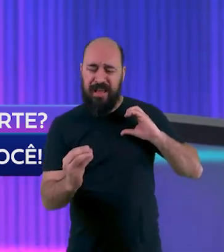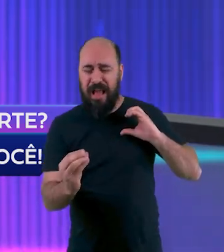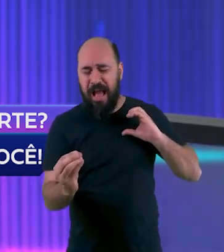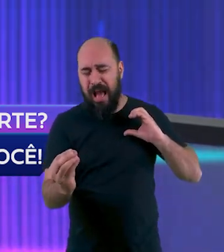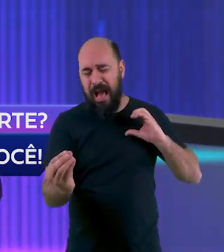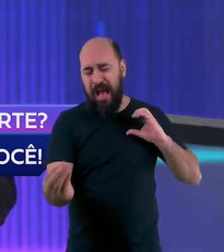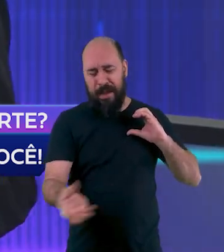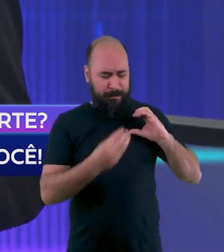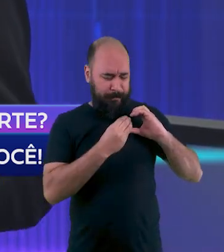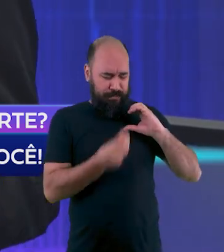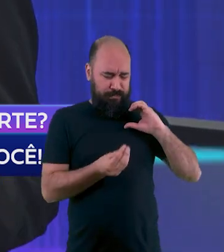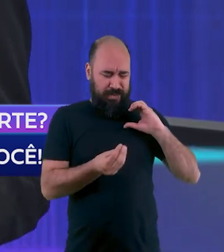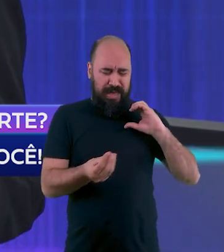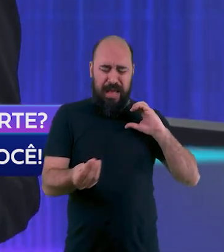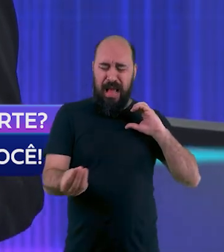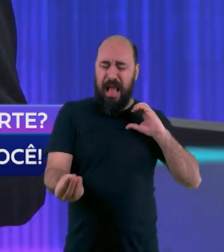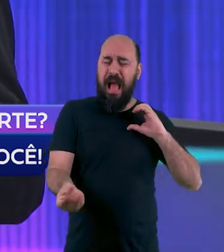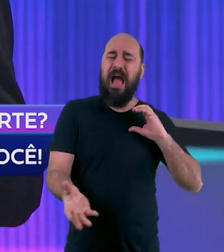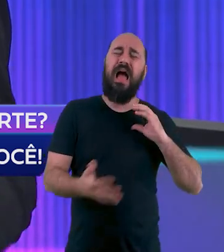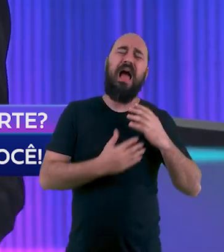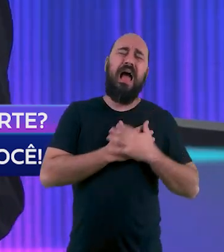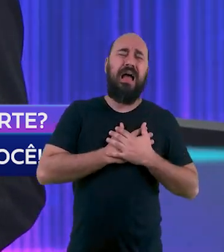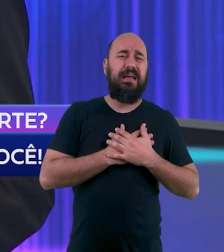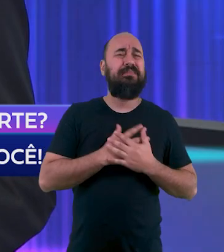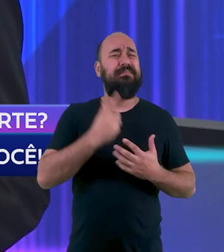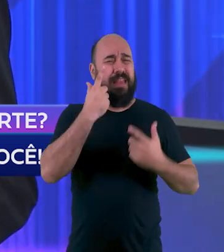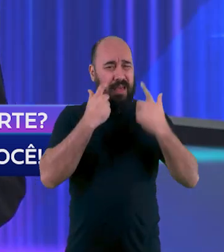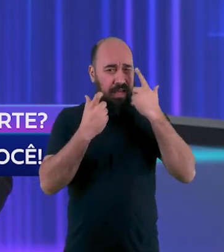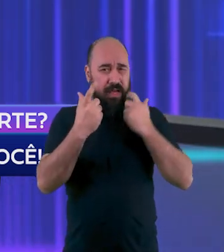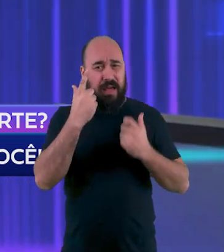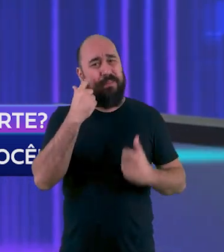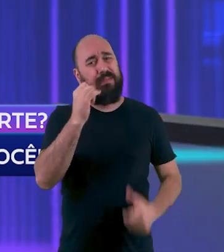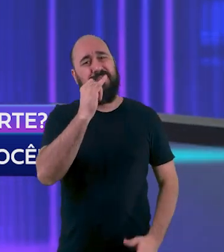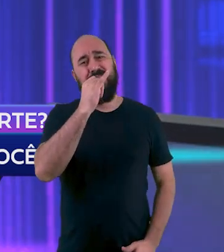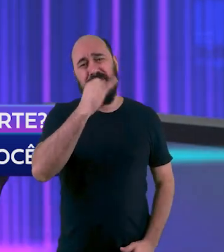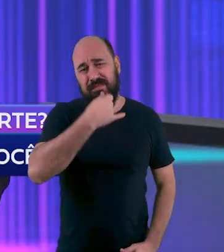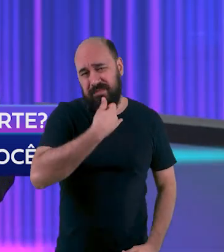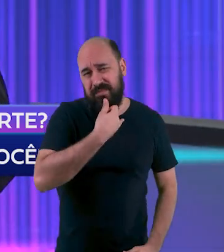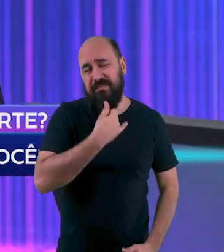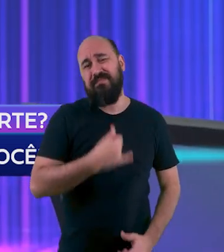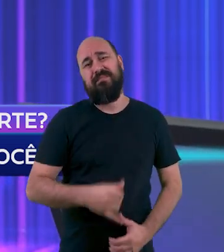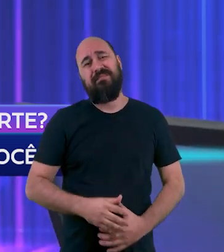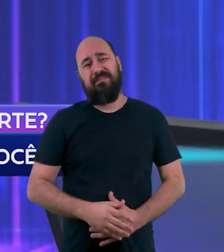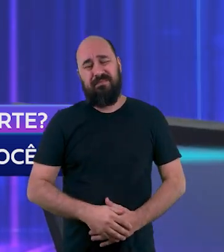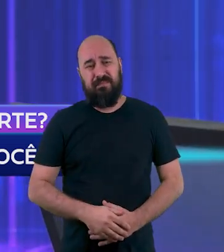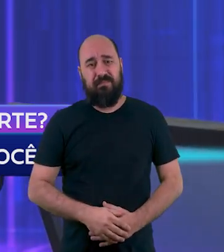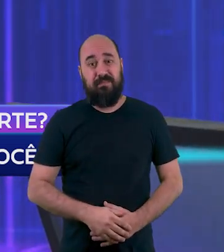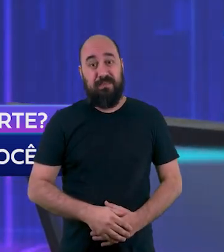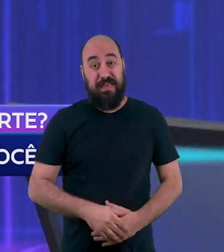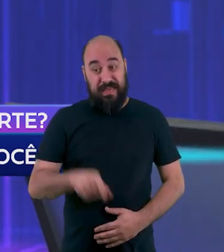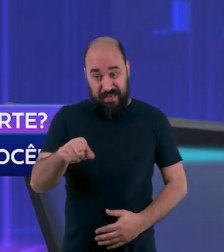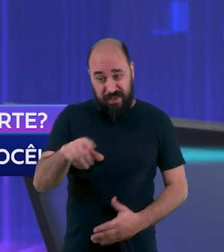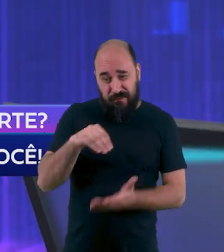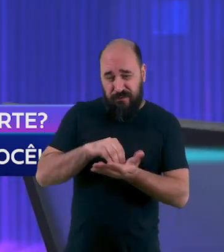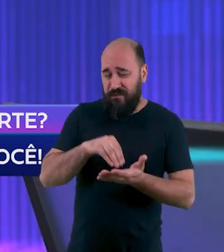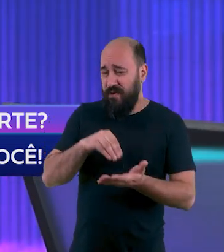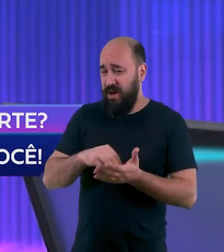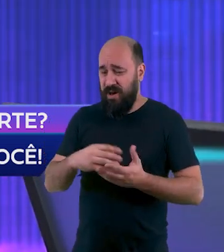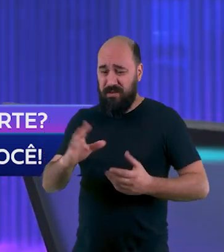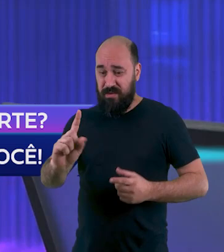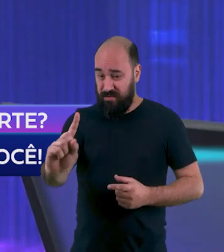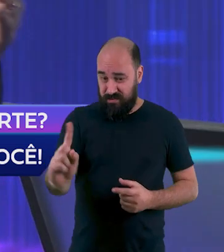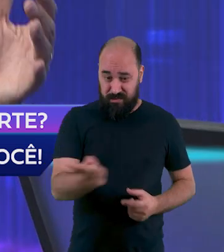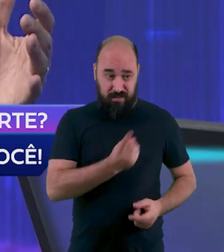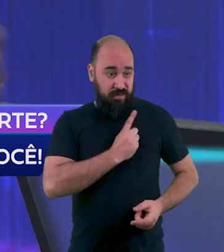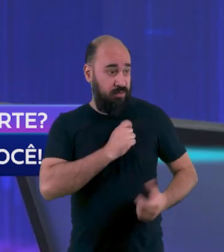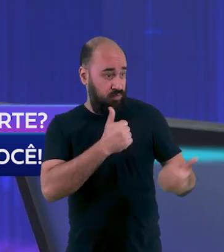de saudade, lágrimas e tristeza. Essa falta nunca será preenchida.